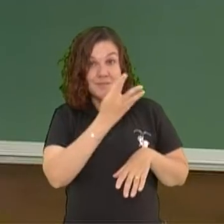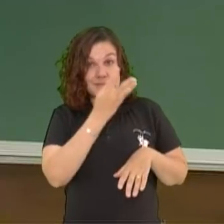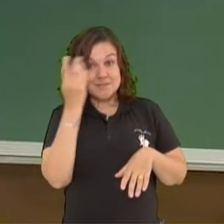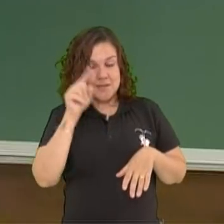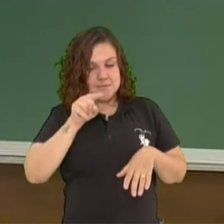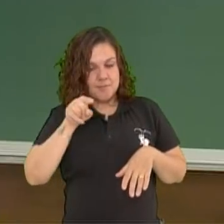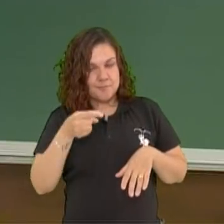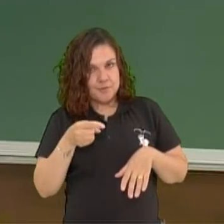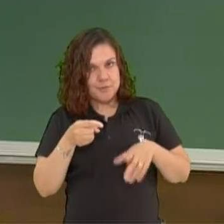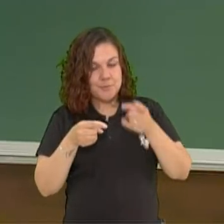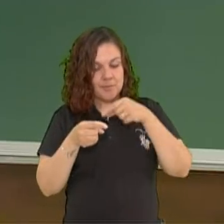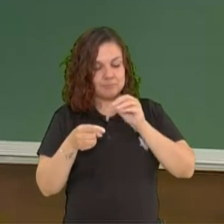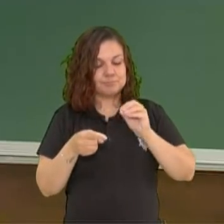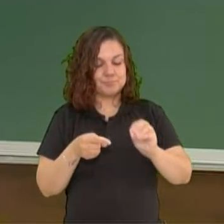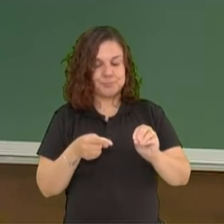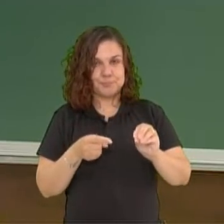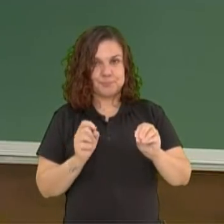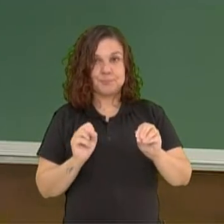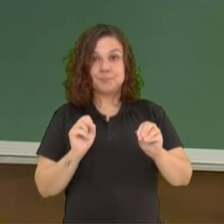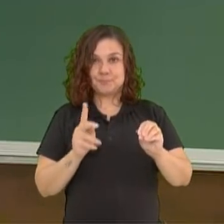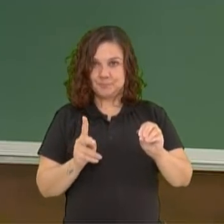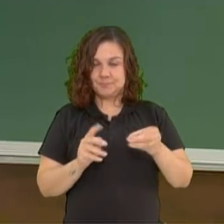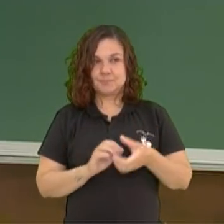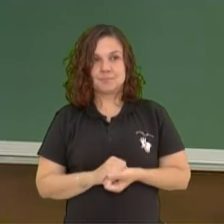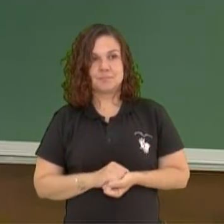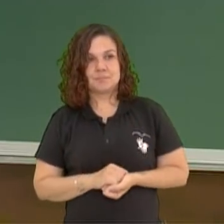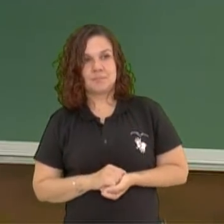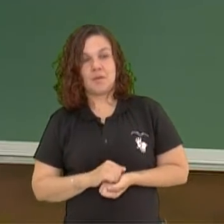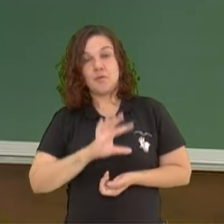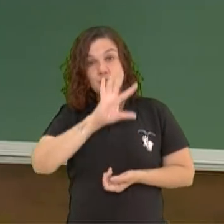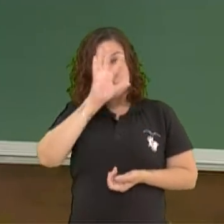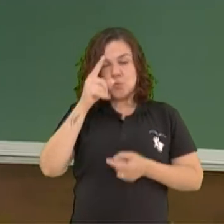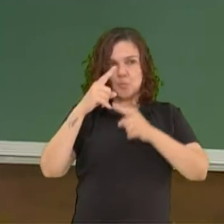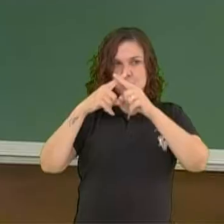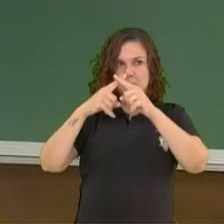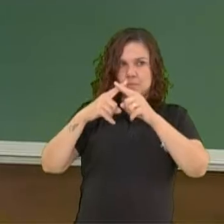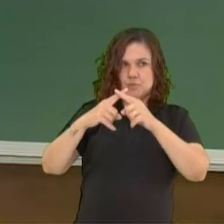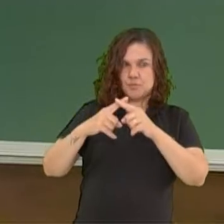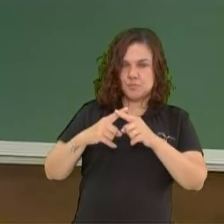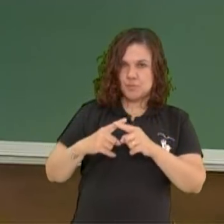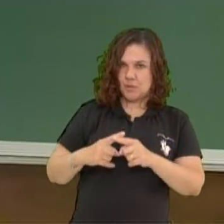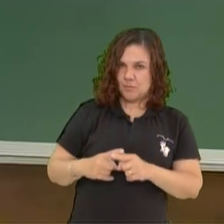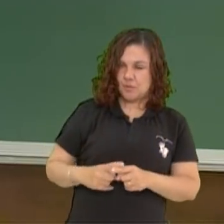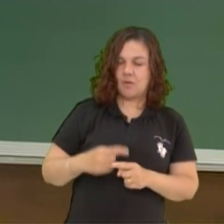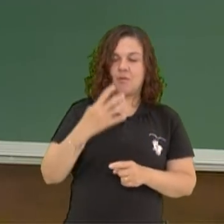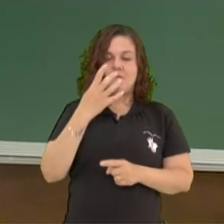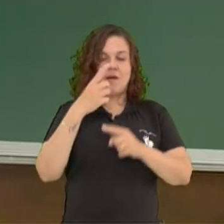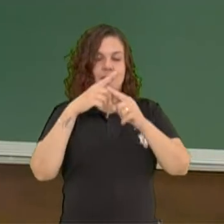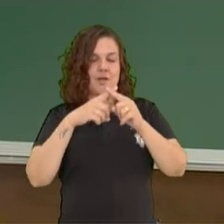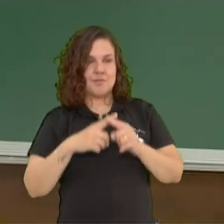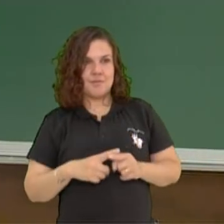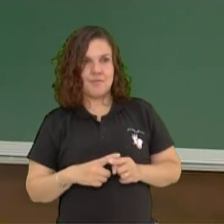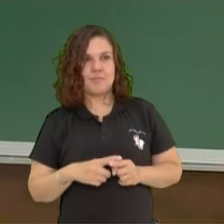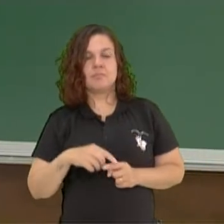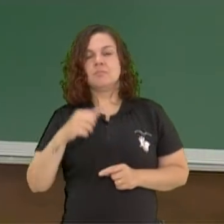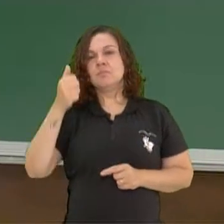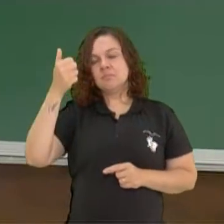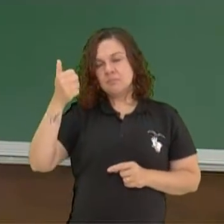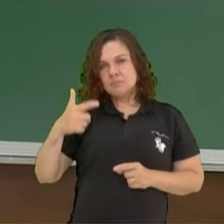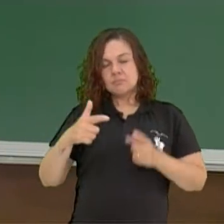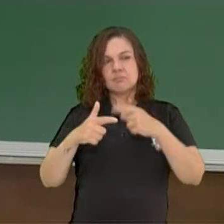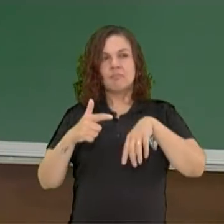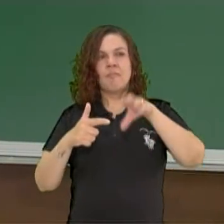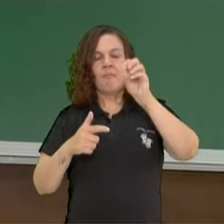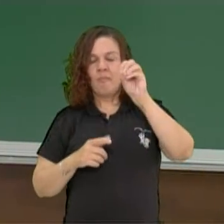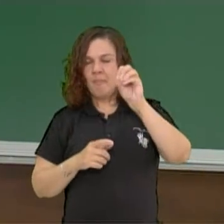Aí, no final que a gente coloca a vírgula, tá bom? Fiz todas as multiplicações lá, 4 vezes, né, 6, 24, subiu o